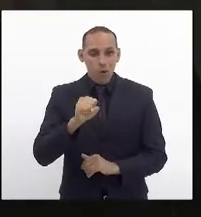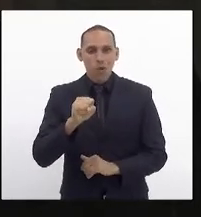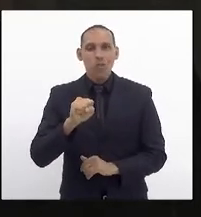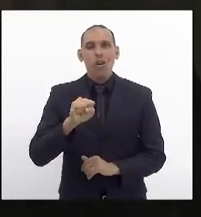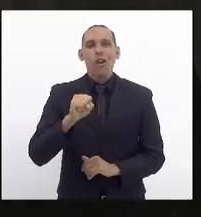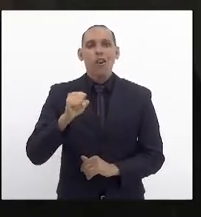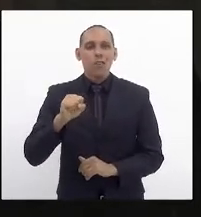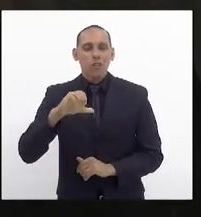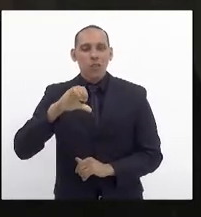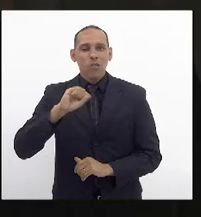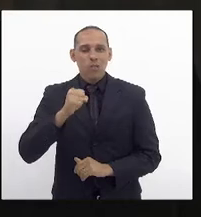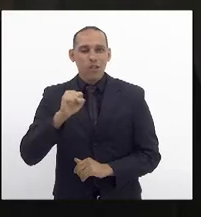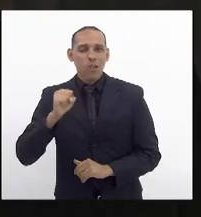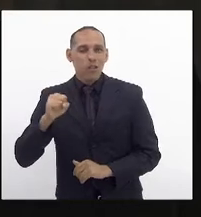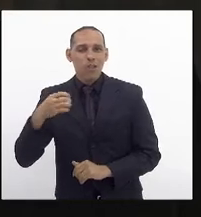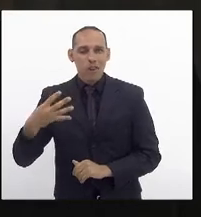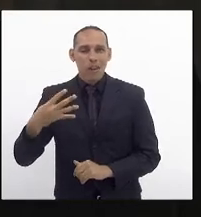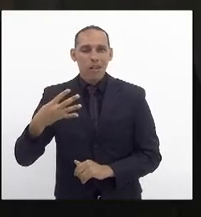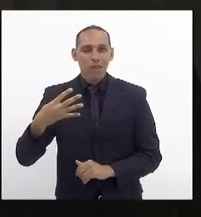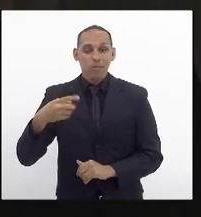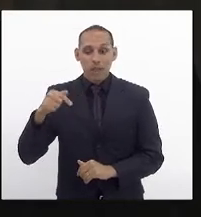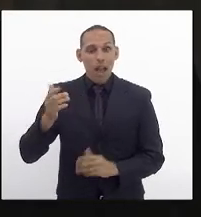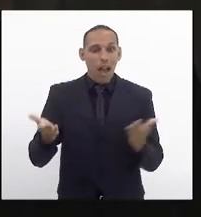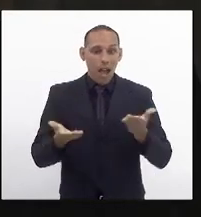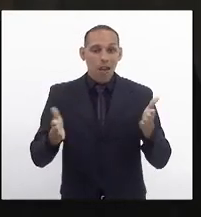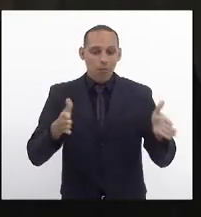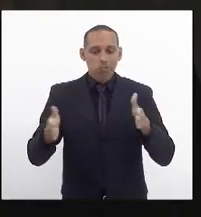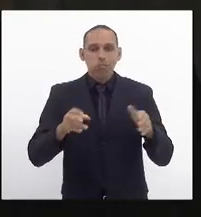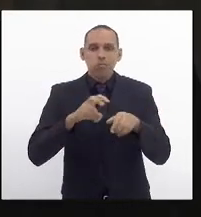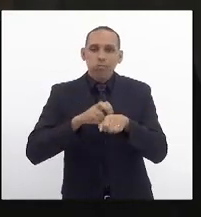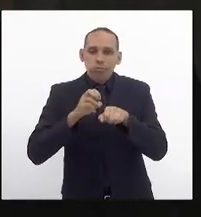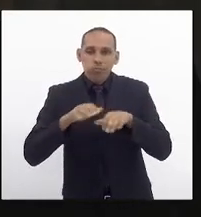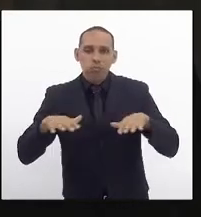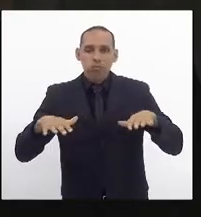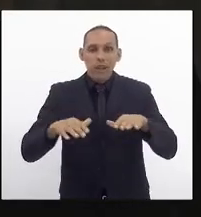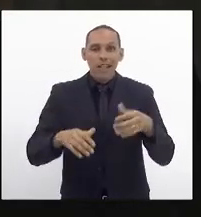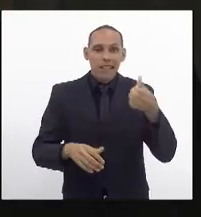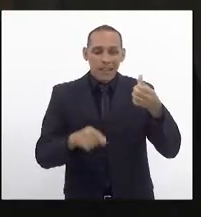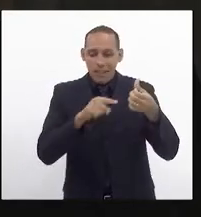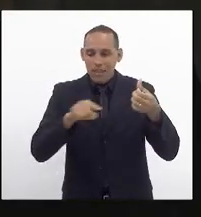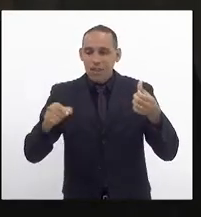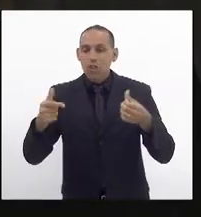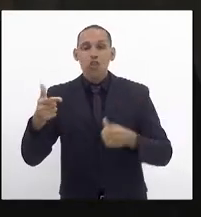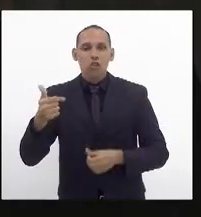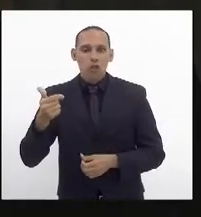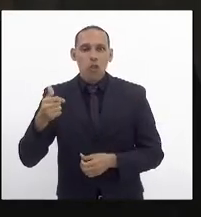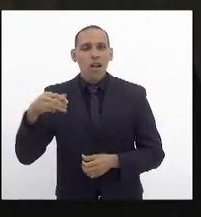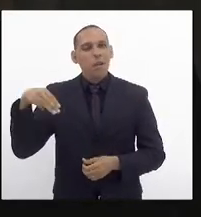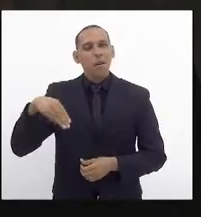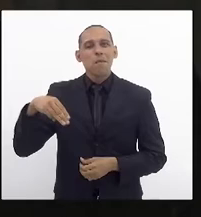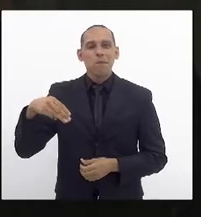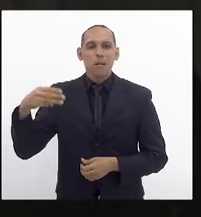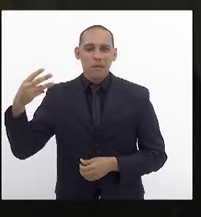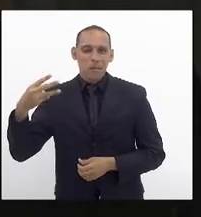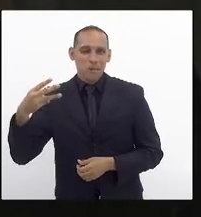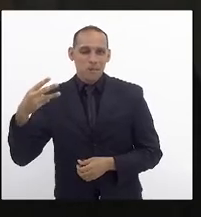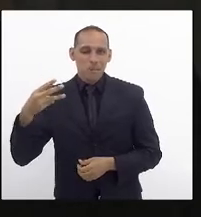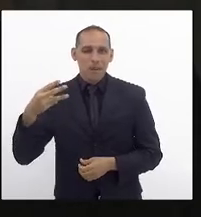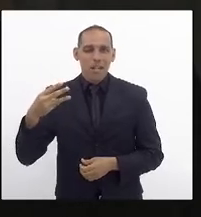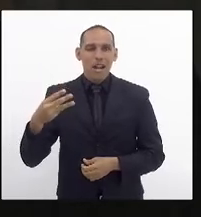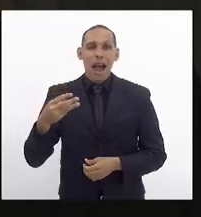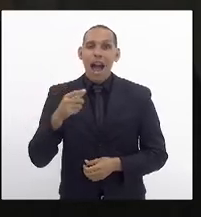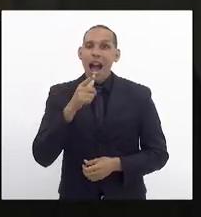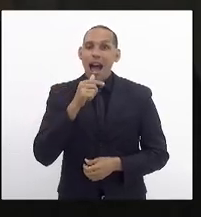8.987 que durante a pandemia aumentou de seis metros cúbicos para 12 metros cúbicos o volume de água da